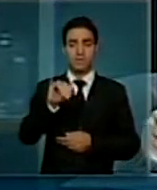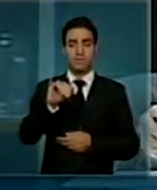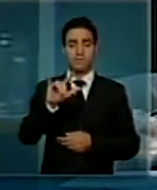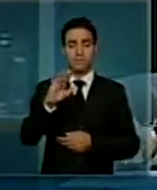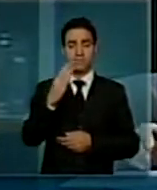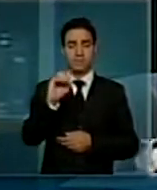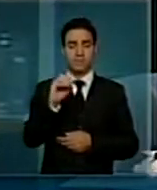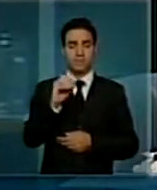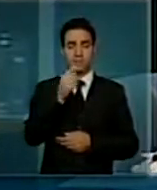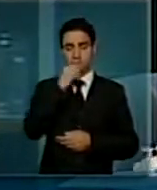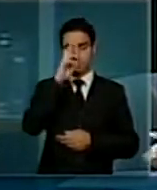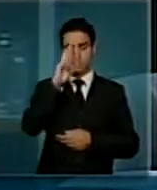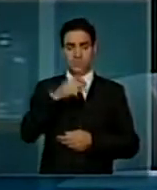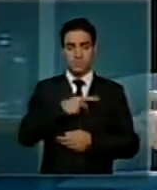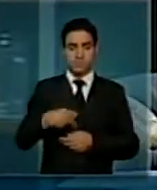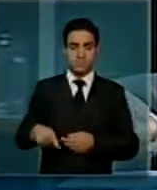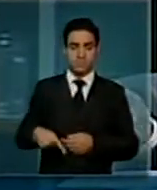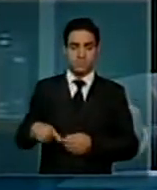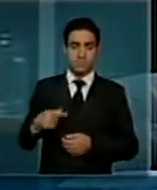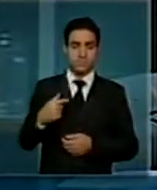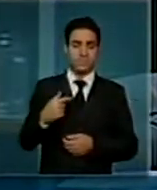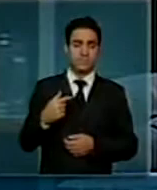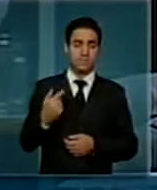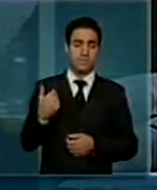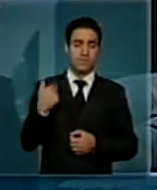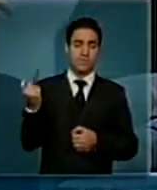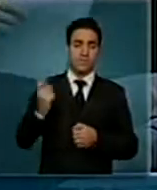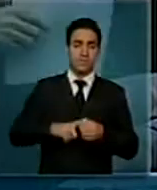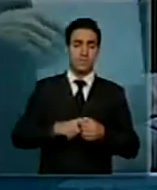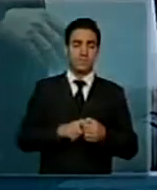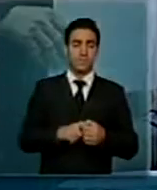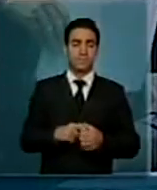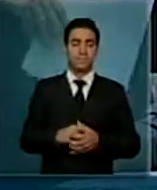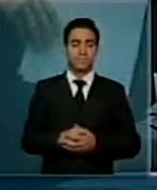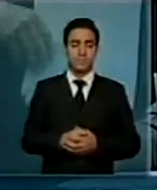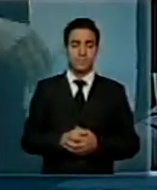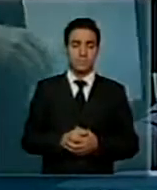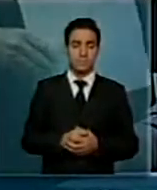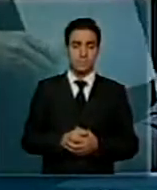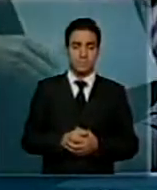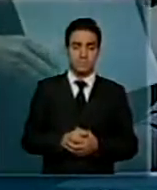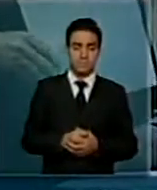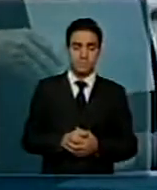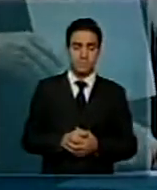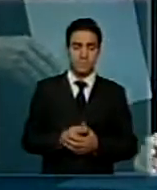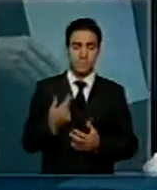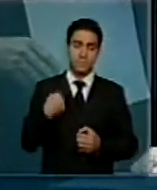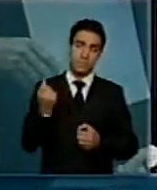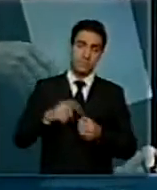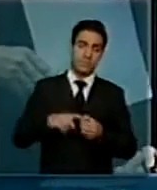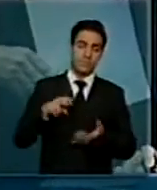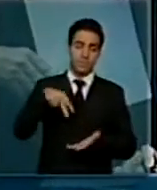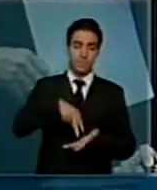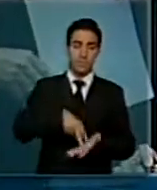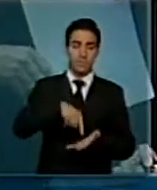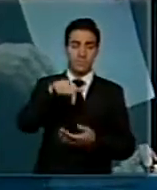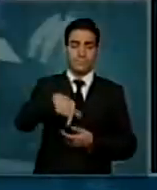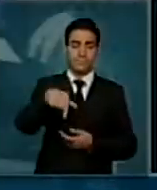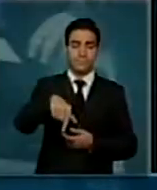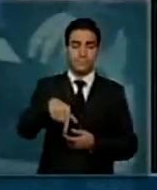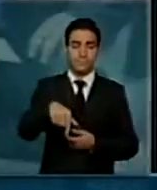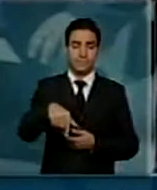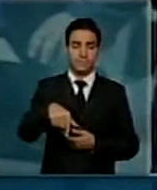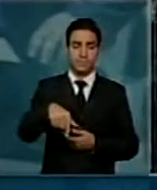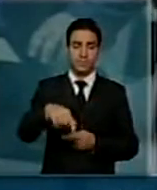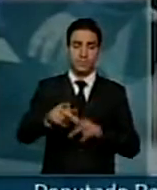presidente, volto... PMDB Alagoas. Muito obrigado. Senhor presidente, volto à tribuna da Câmara dos Deputados